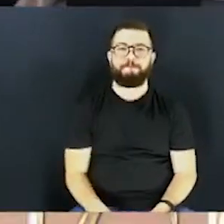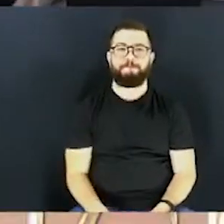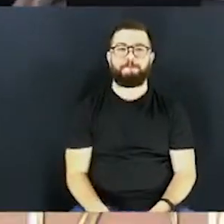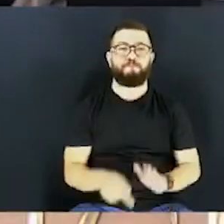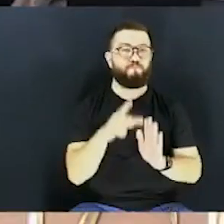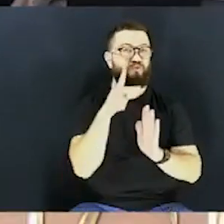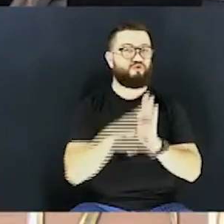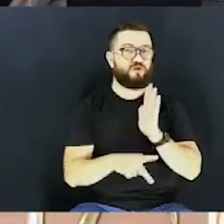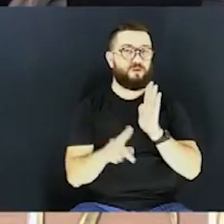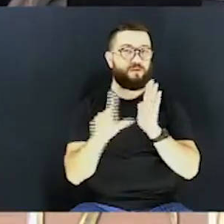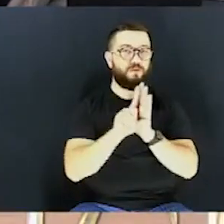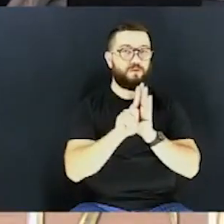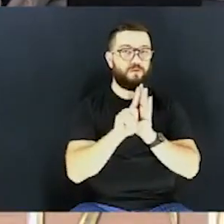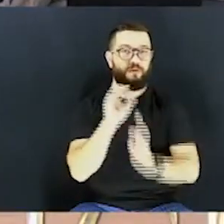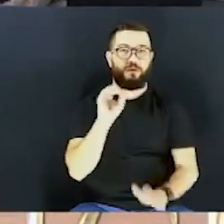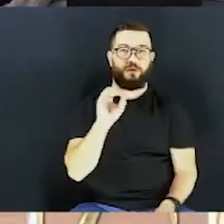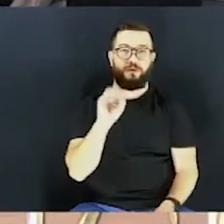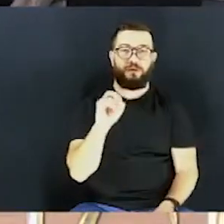ordinária